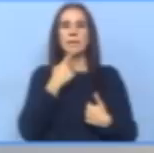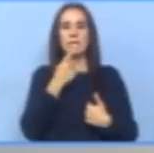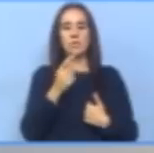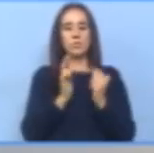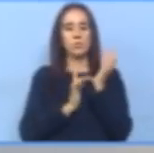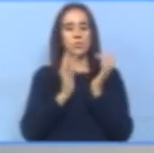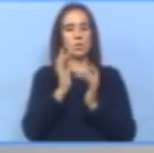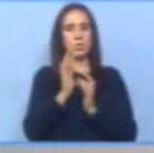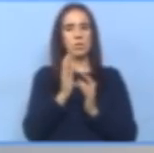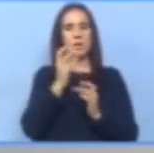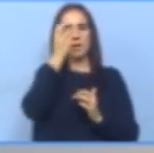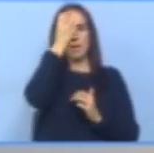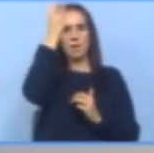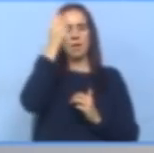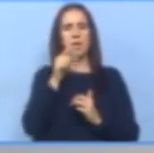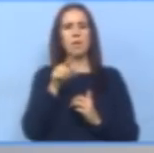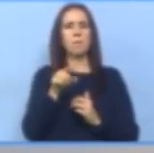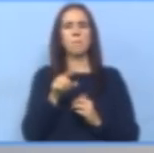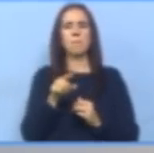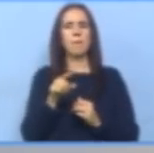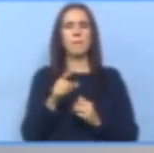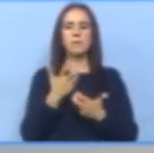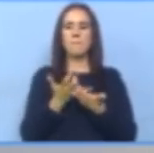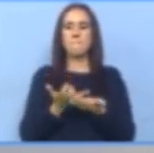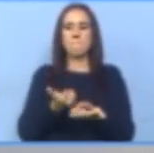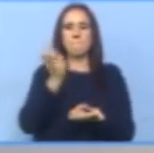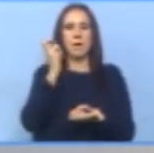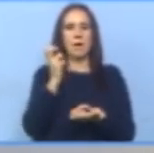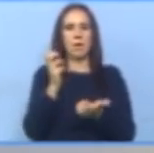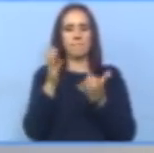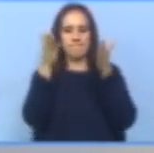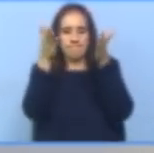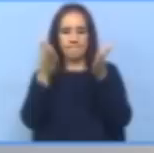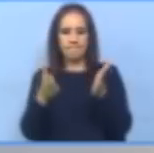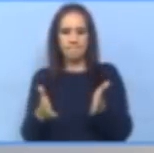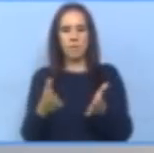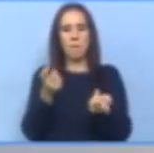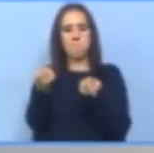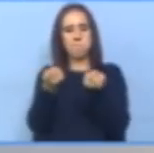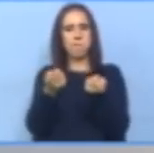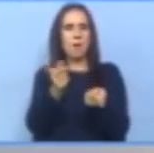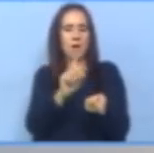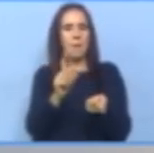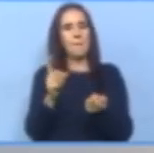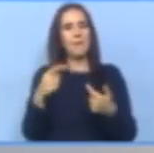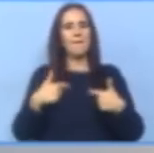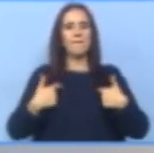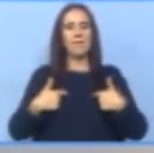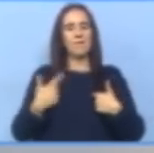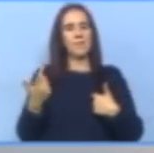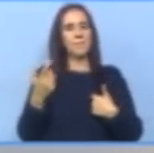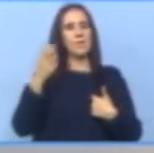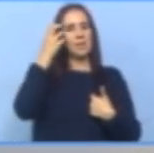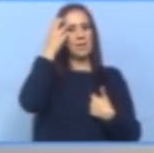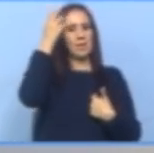Jesus Cristo é Rei, não se está aqui a destacar a figura do monarca, mas o exercício do reinado, ou seja, aquele